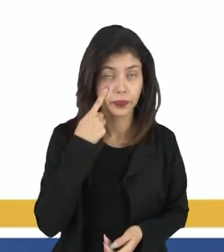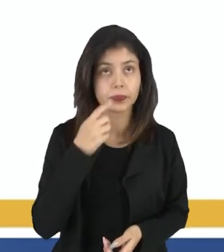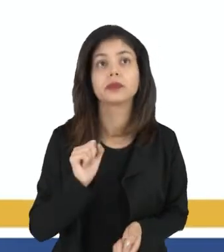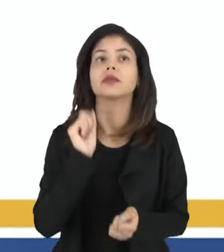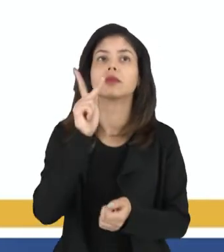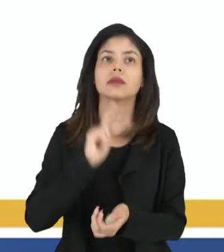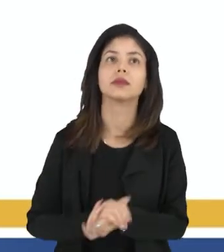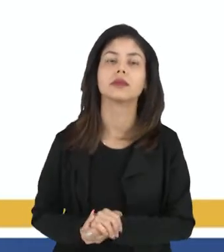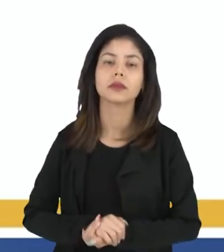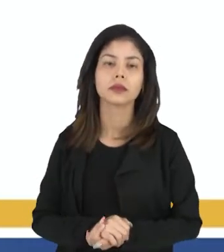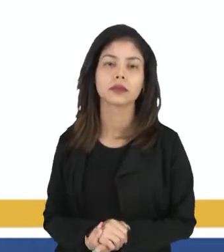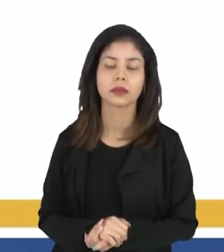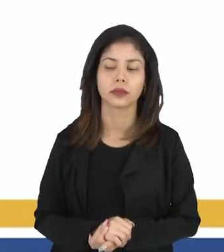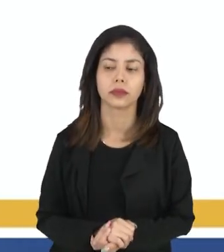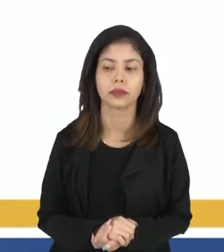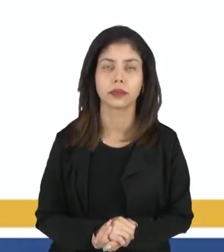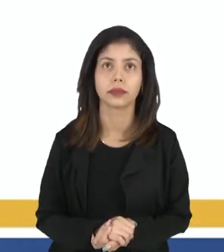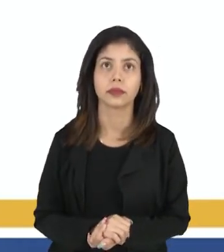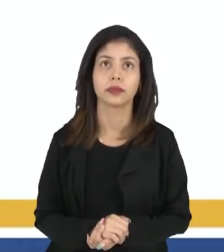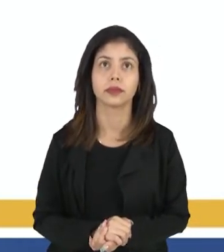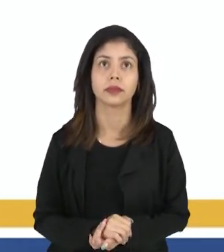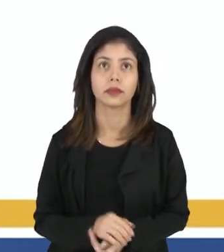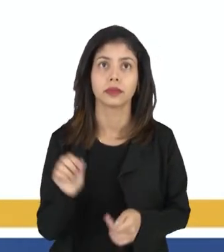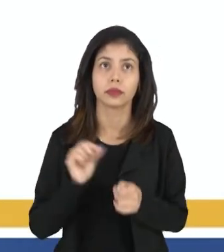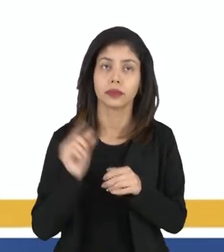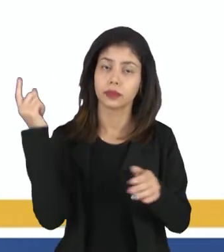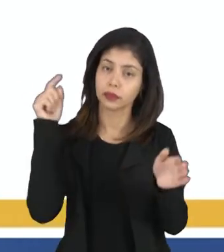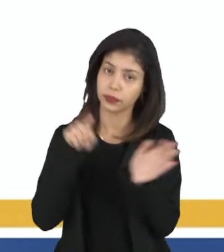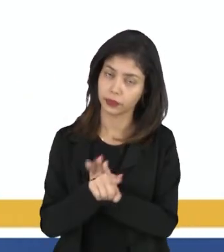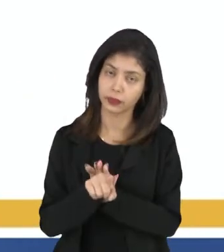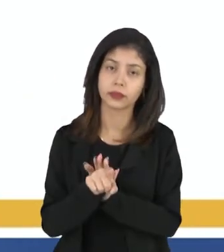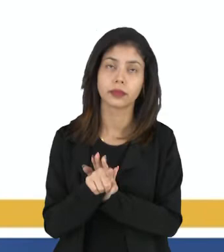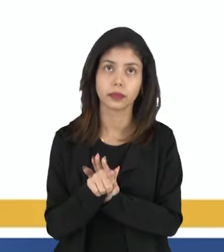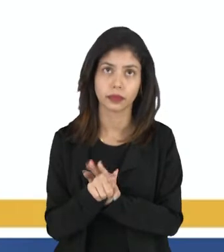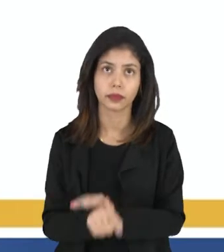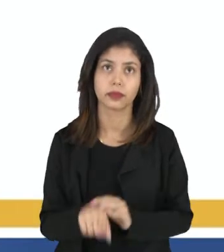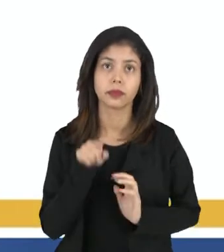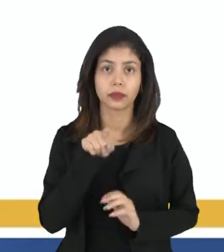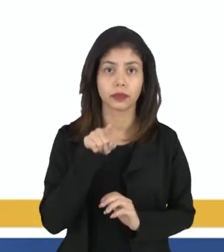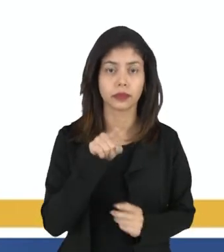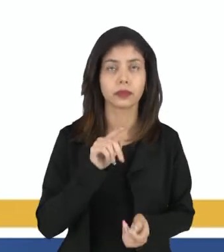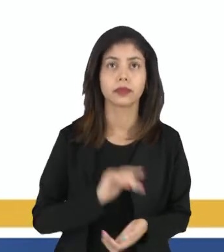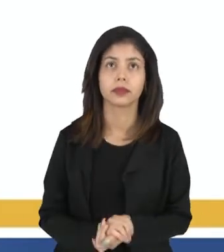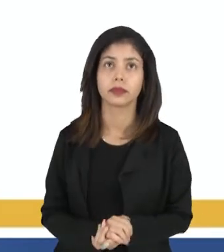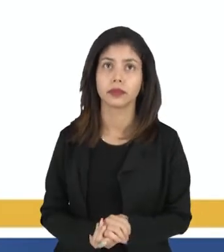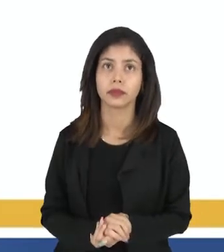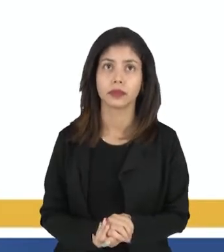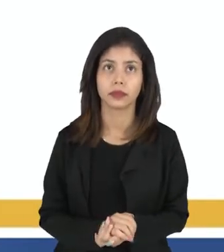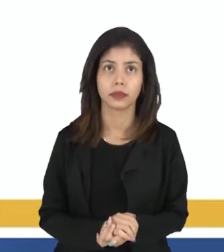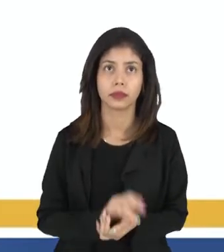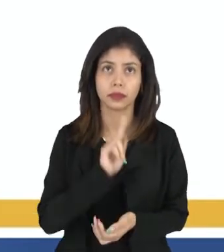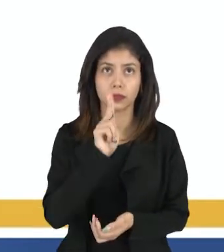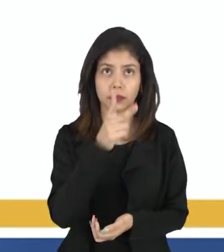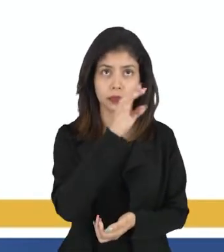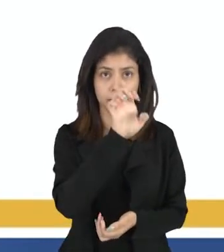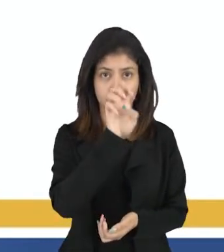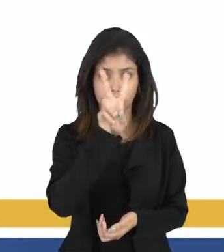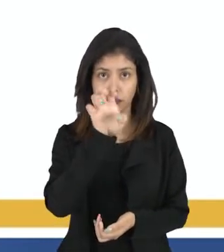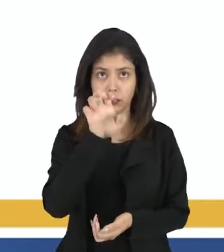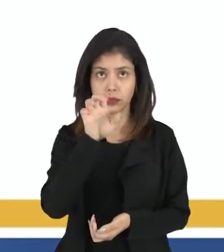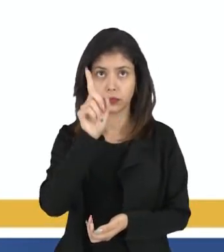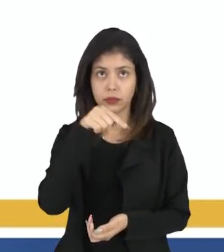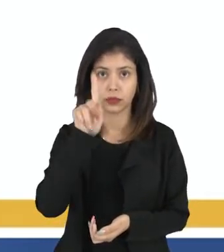Ok? E para fazer perguntas, você vai colocar o have ou